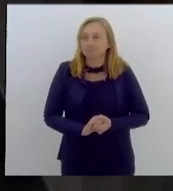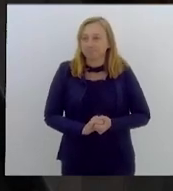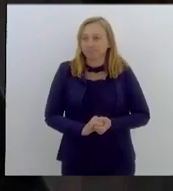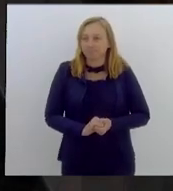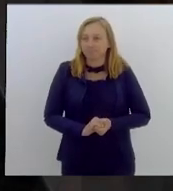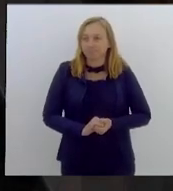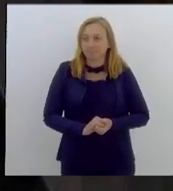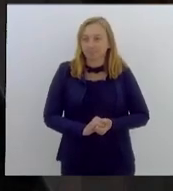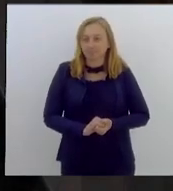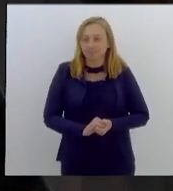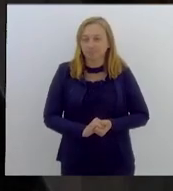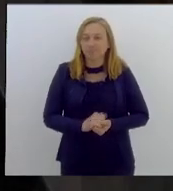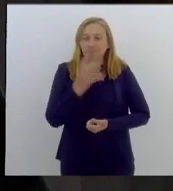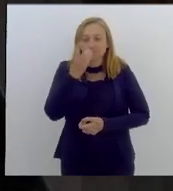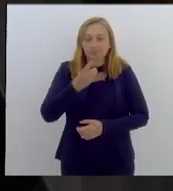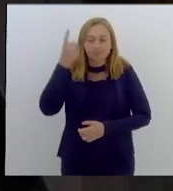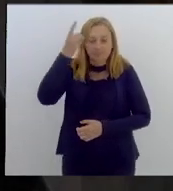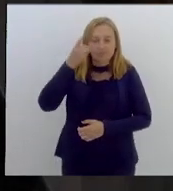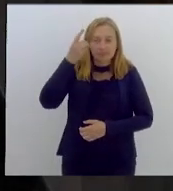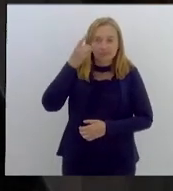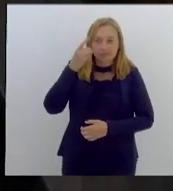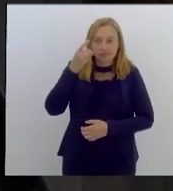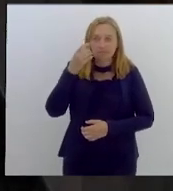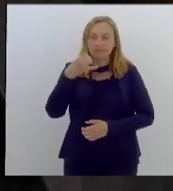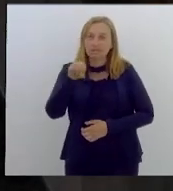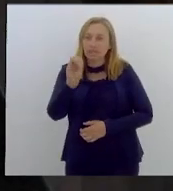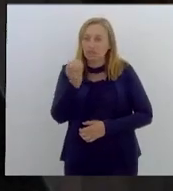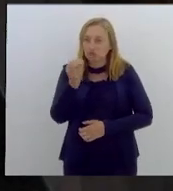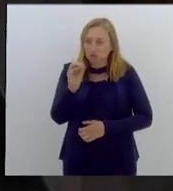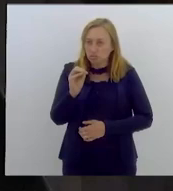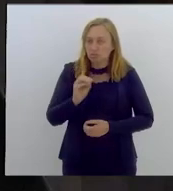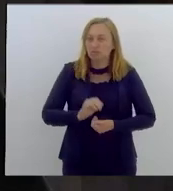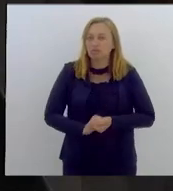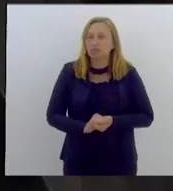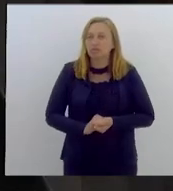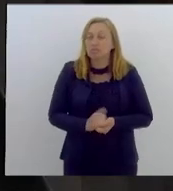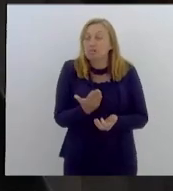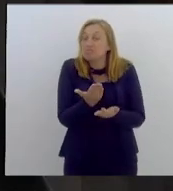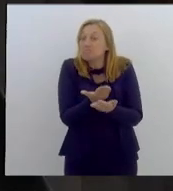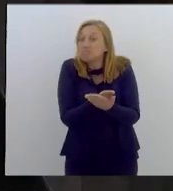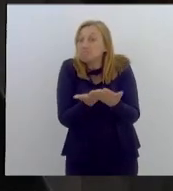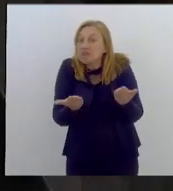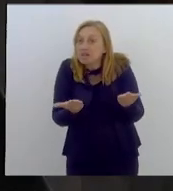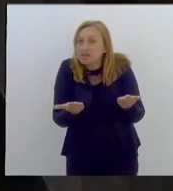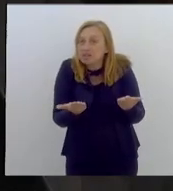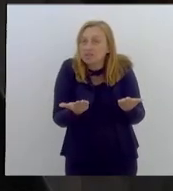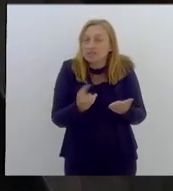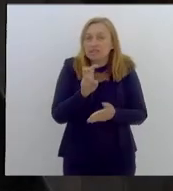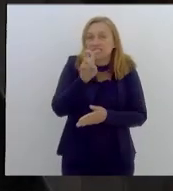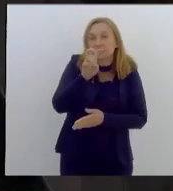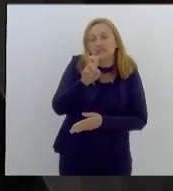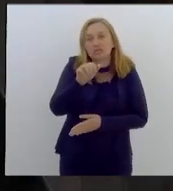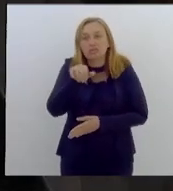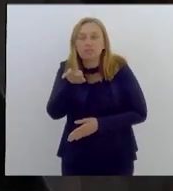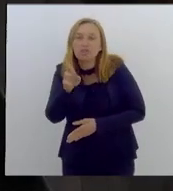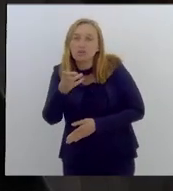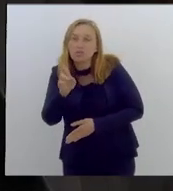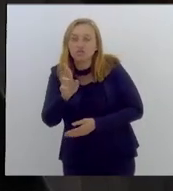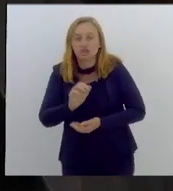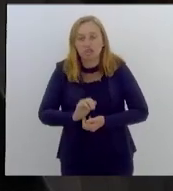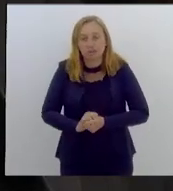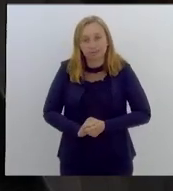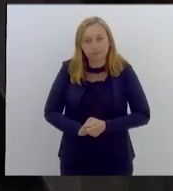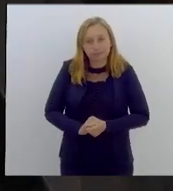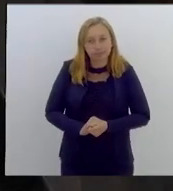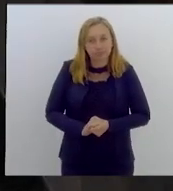prevendo, deputado Serginho, uma perda de 5 bilhões de